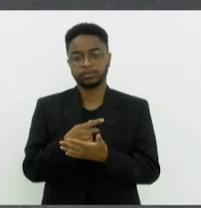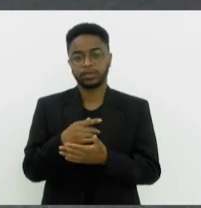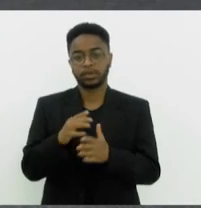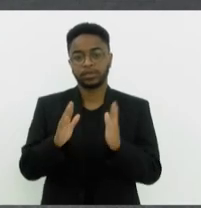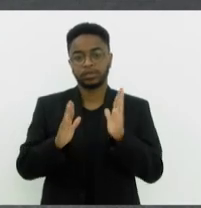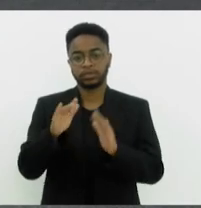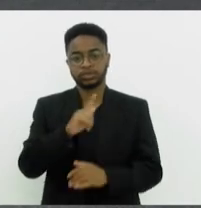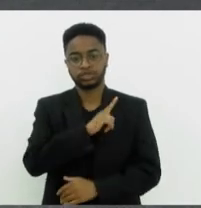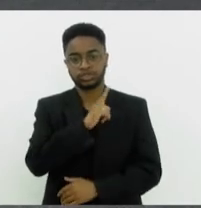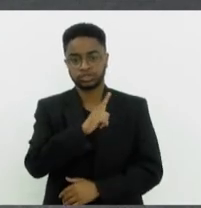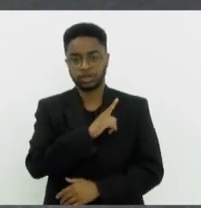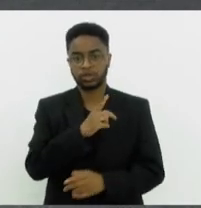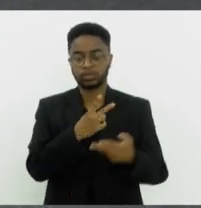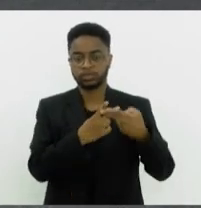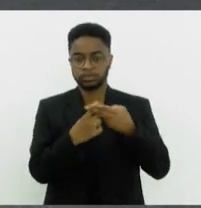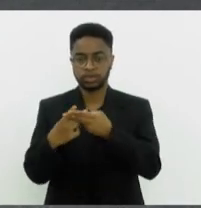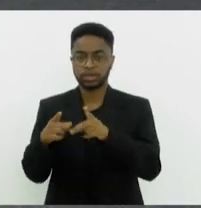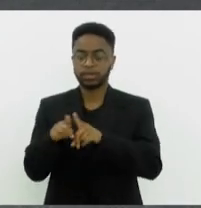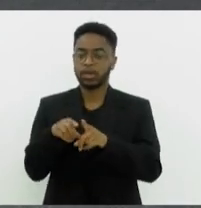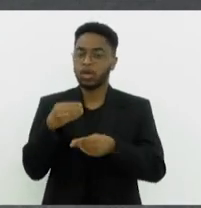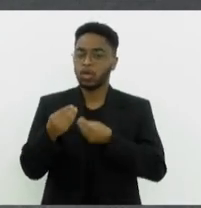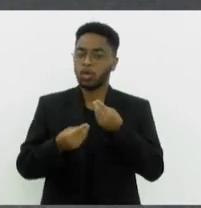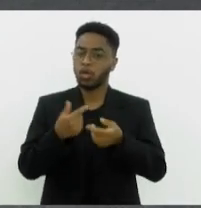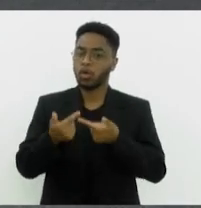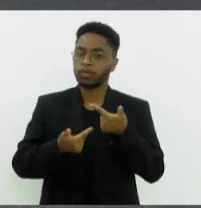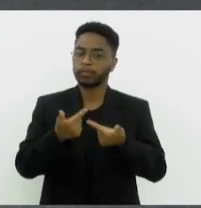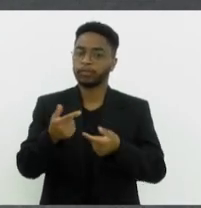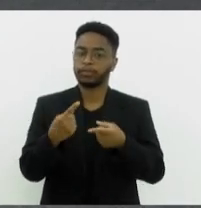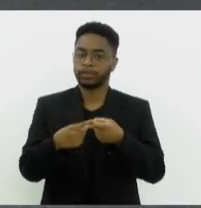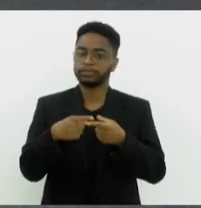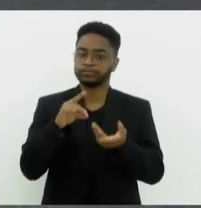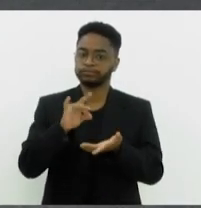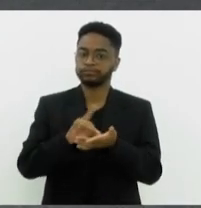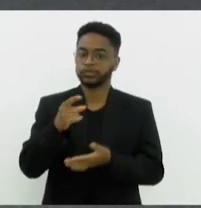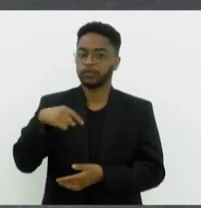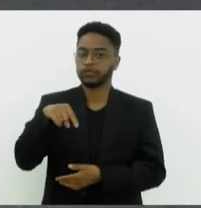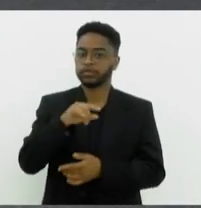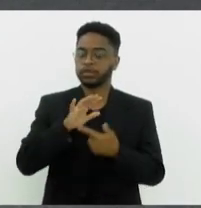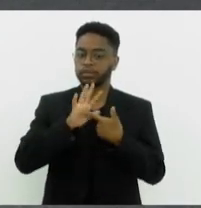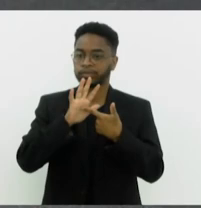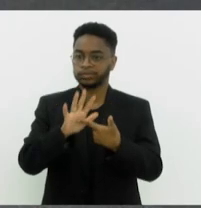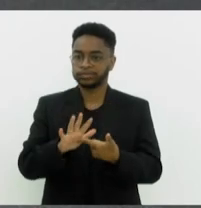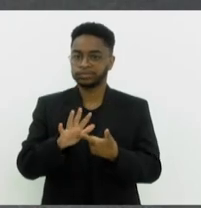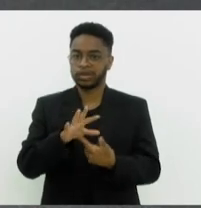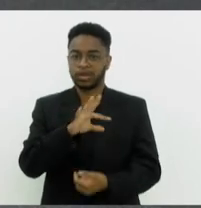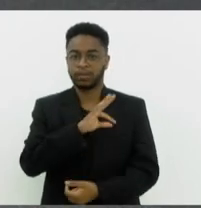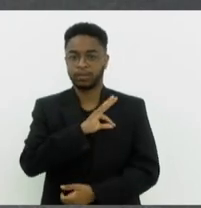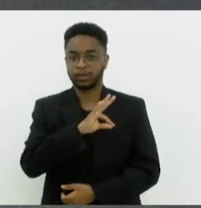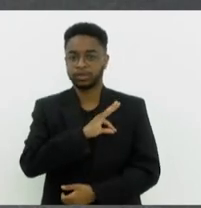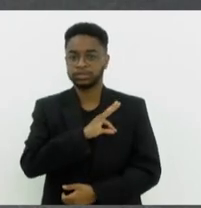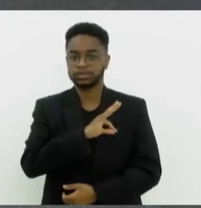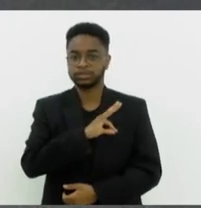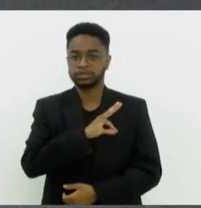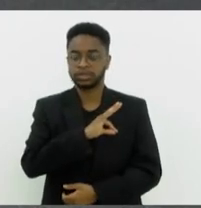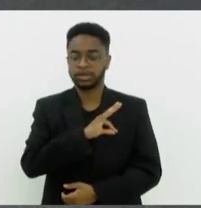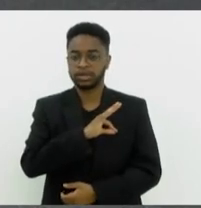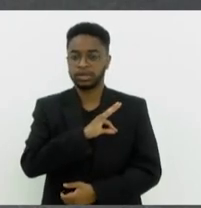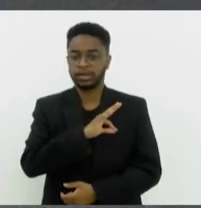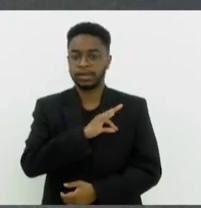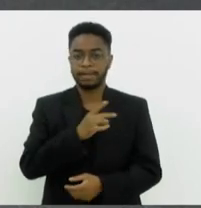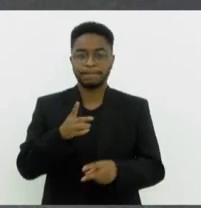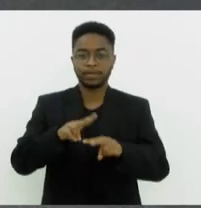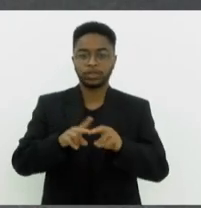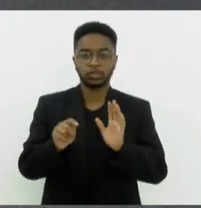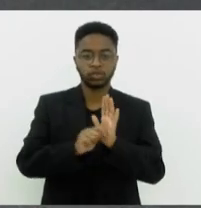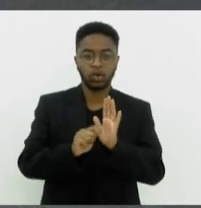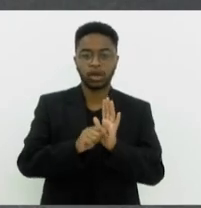do presídio, nas suas condições de trabalho. Realmente, o que foi colocado aqui, de os policiais penais apreenderem drogas e não